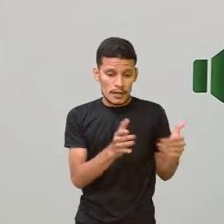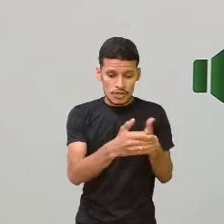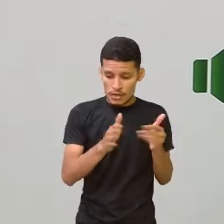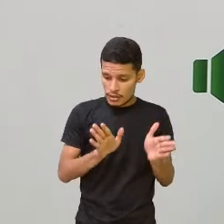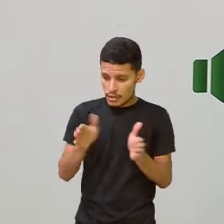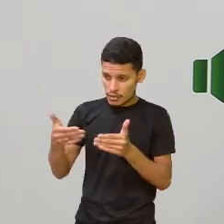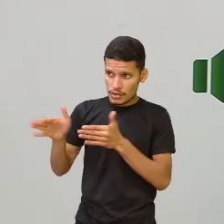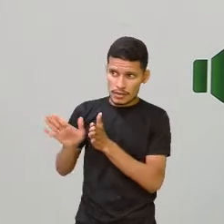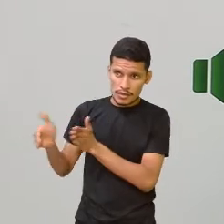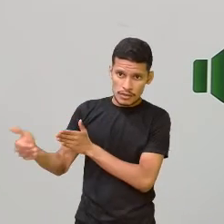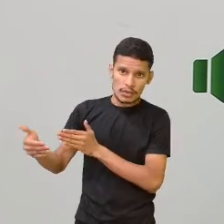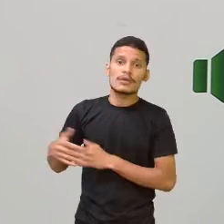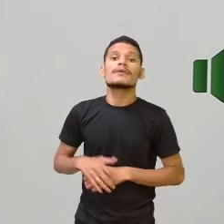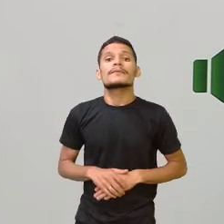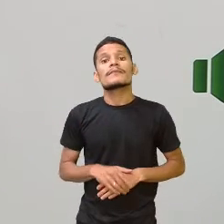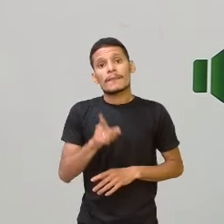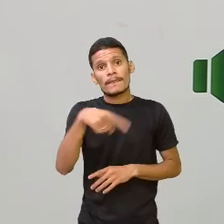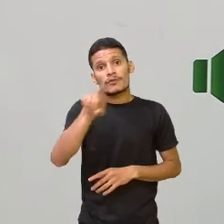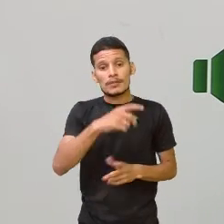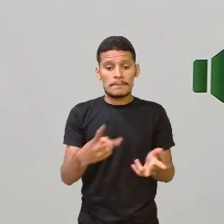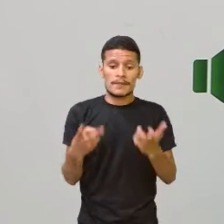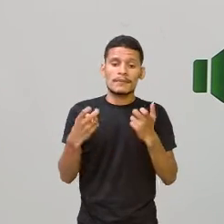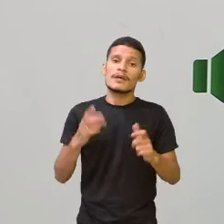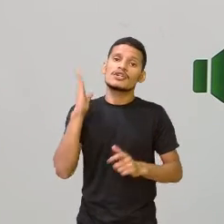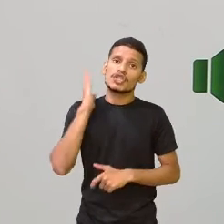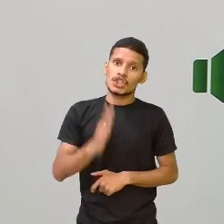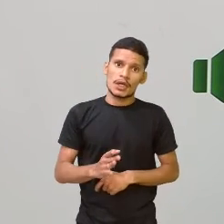maravilhoso. Como vocês perceberam,